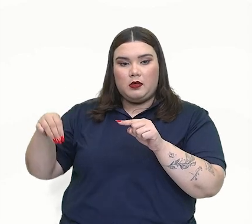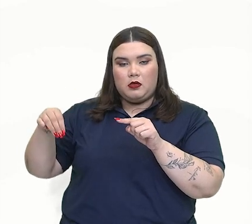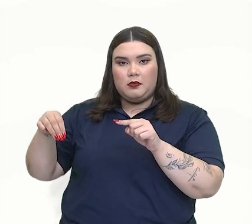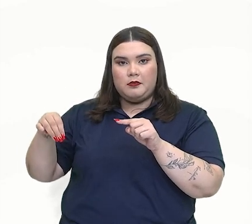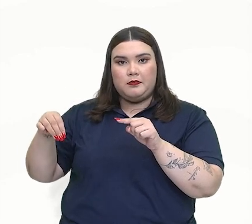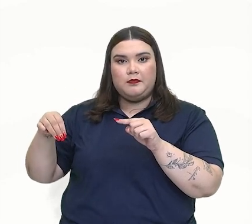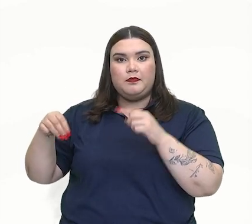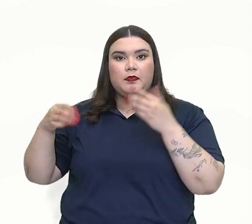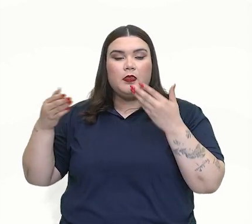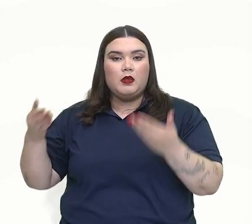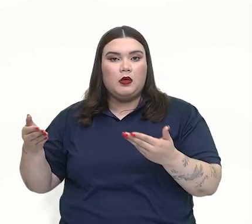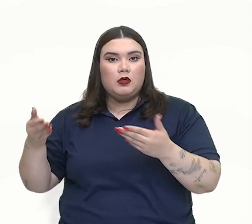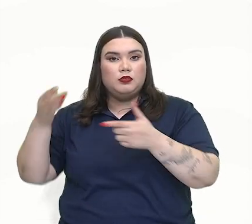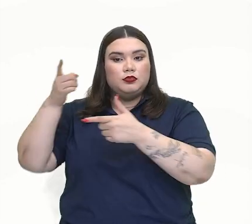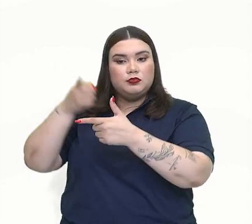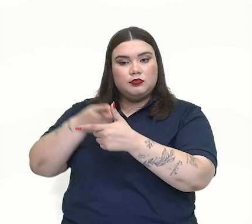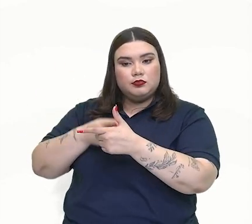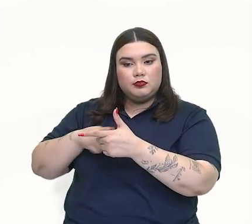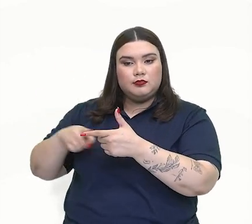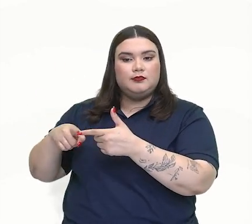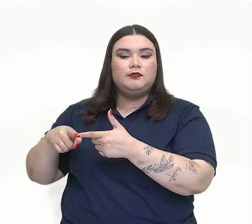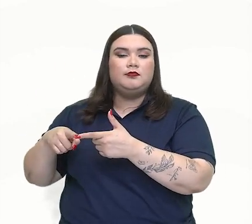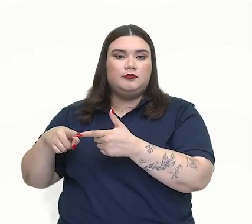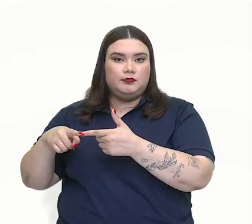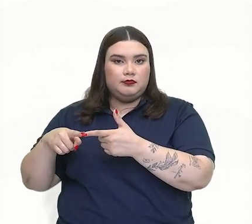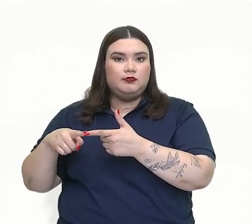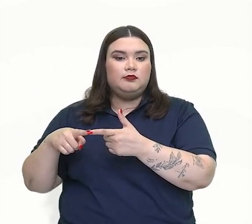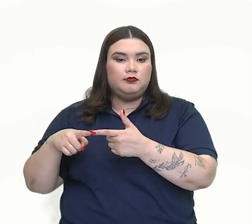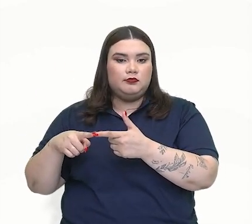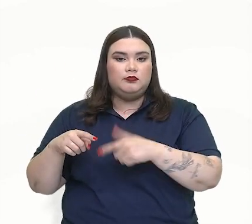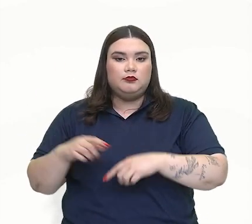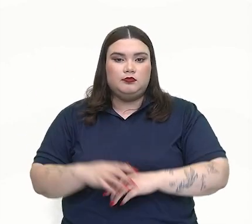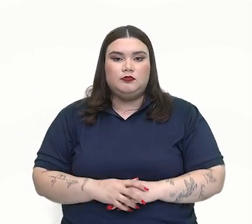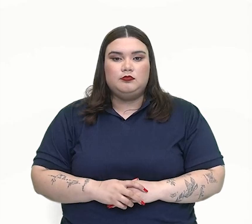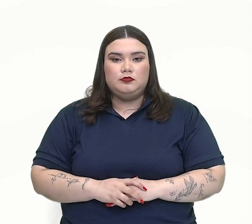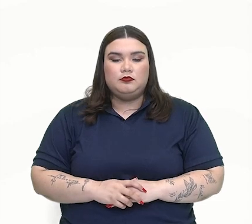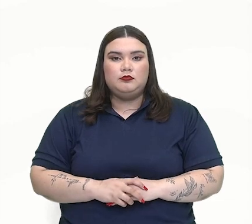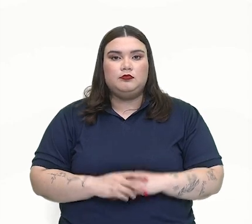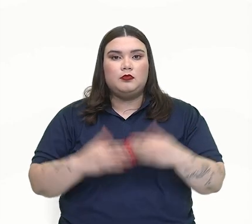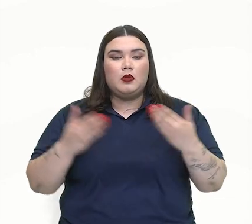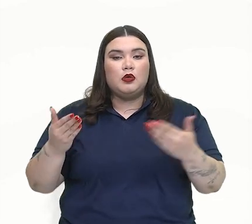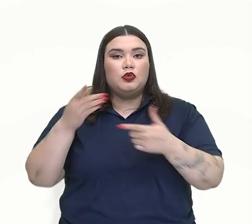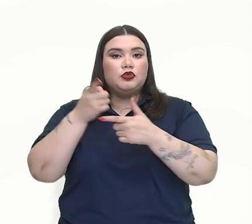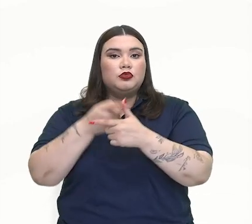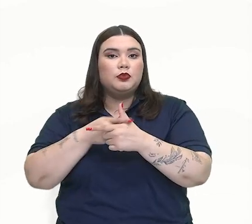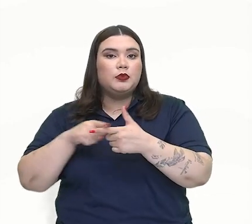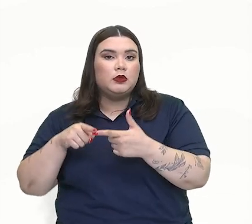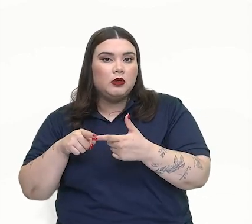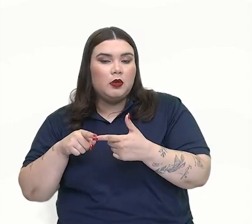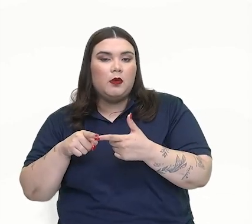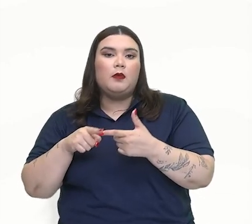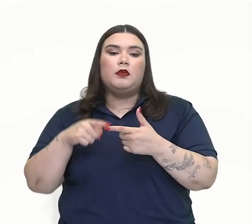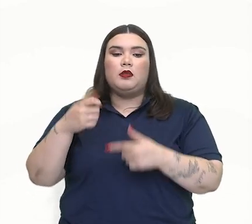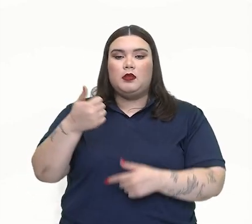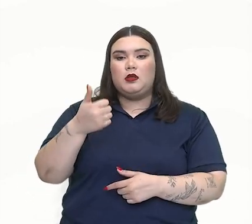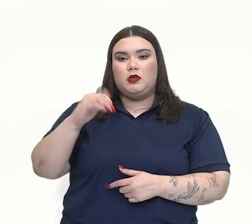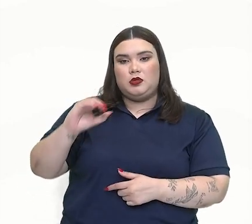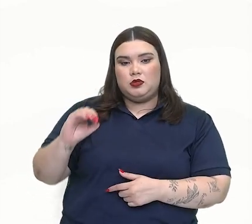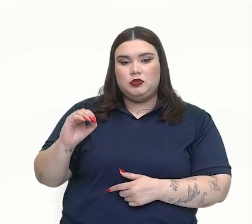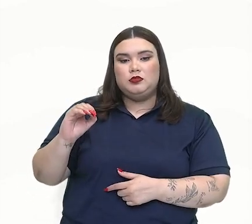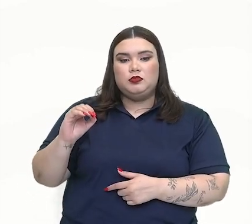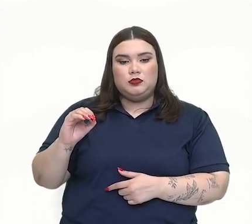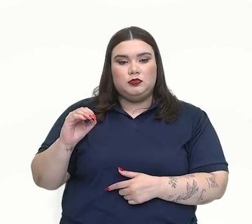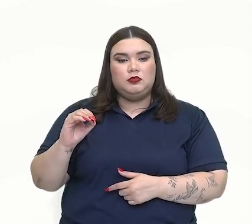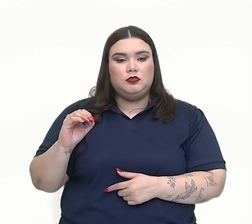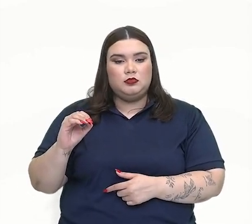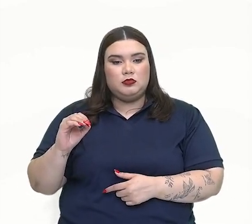quanto, professor? Divisão por 10, tá? Lembre-se, cada salto que a gente dá é uma divisão que é feita,